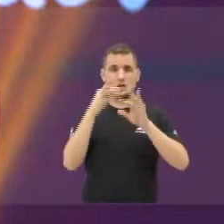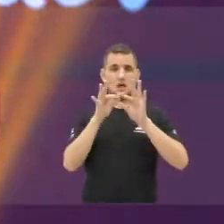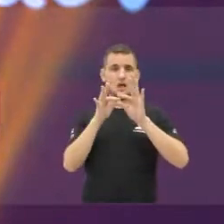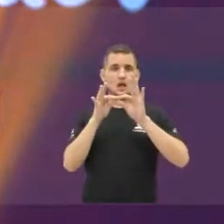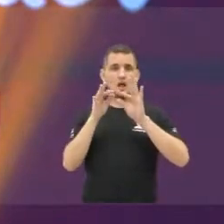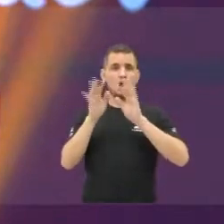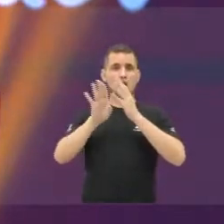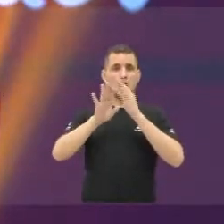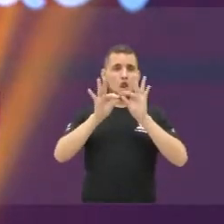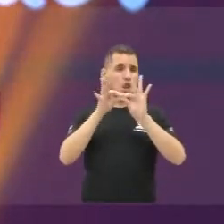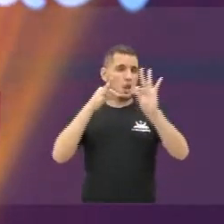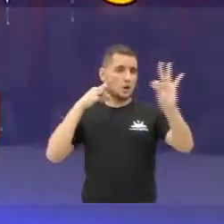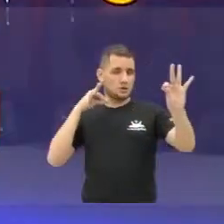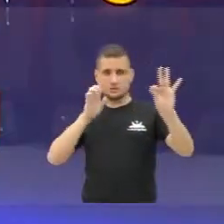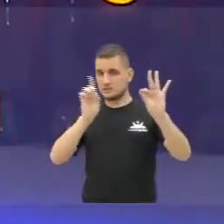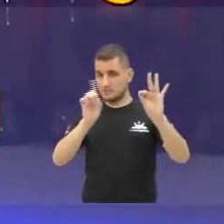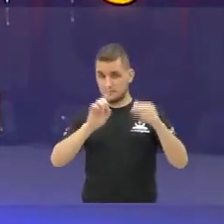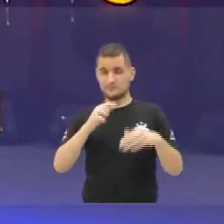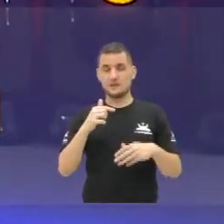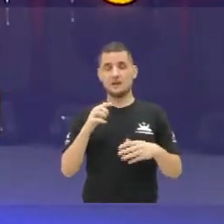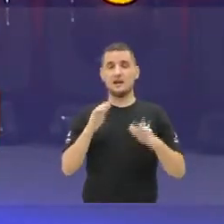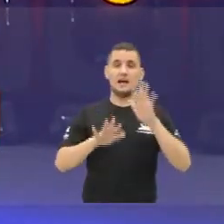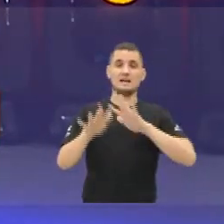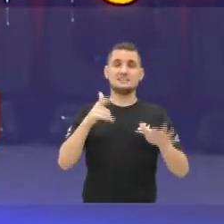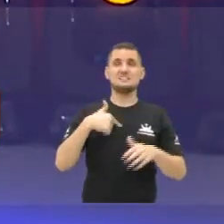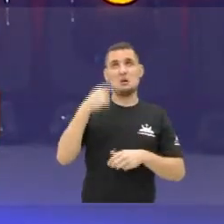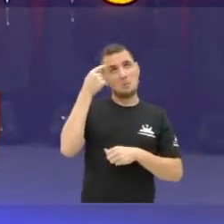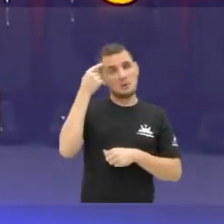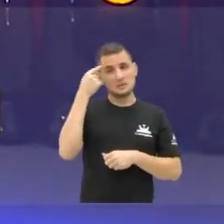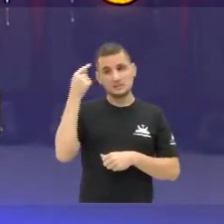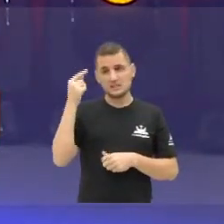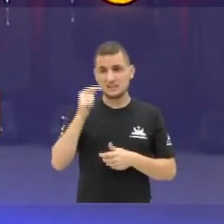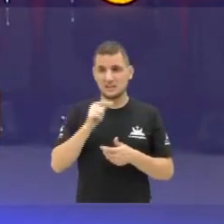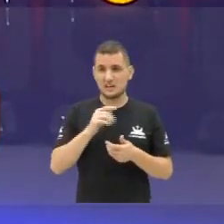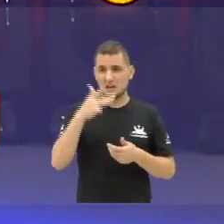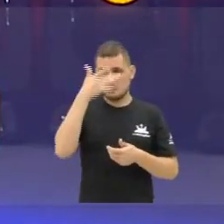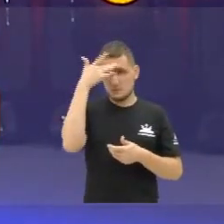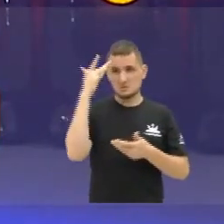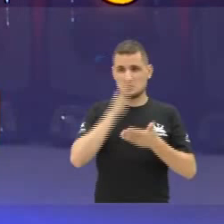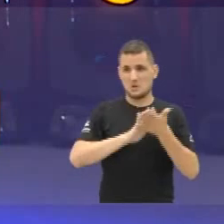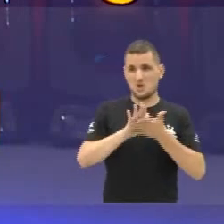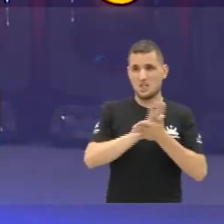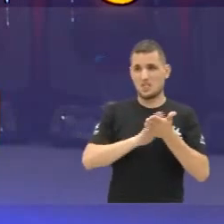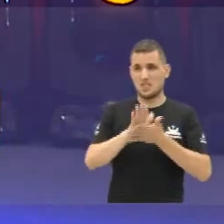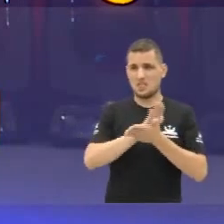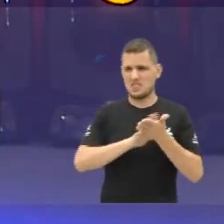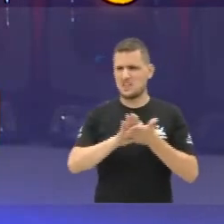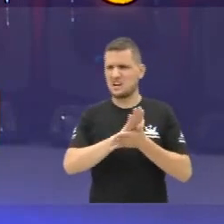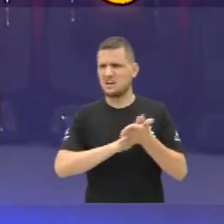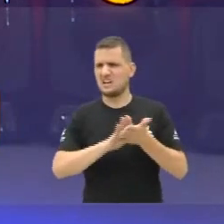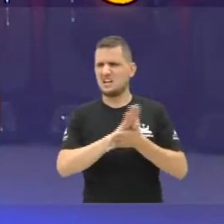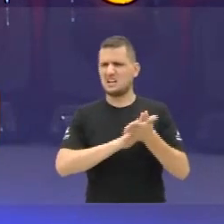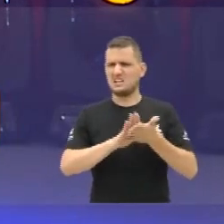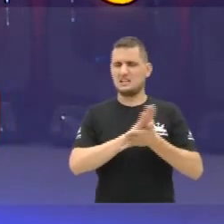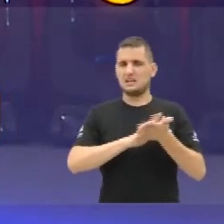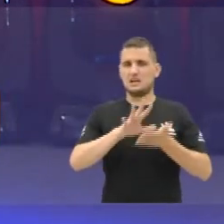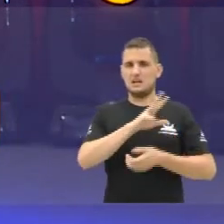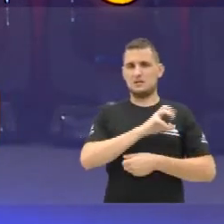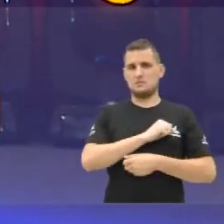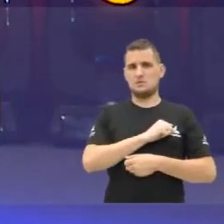é eu sentir que ninguém me ama, ninguém me dá atenção, ninguém se importa com a minha vida.